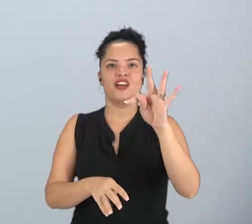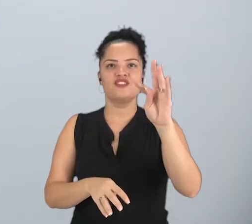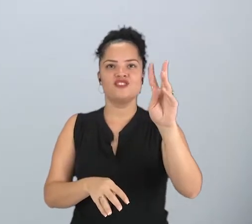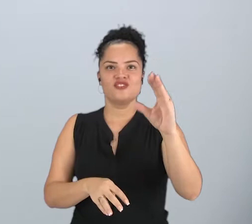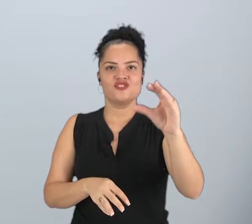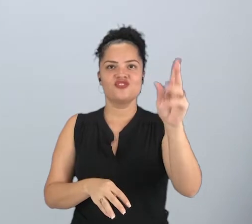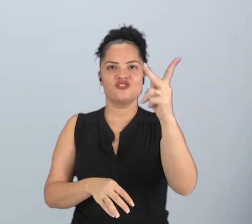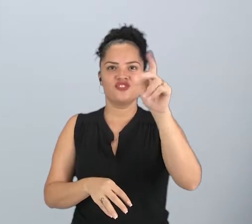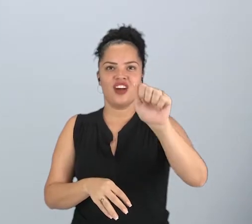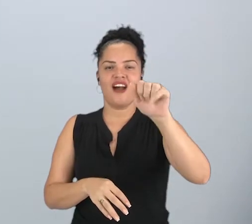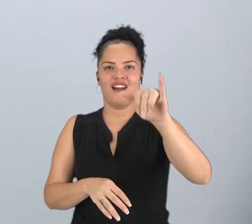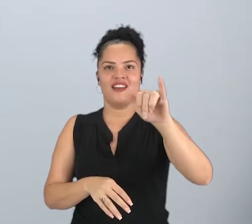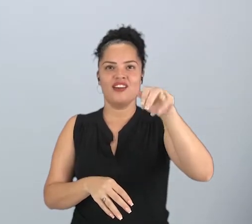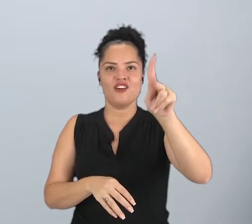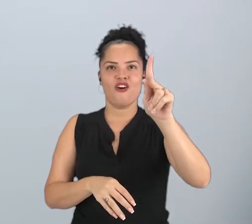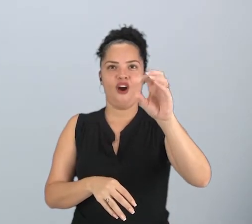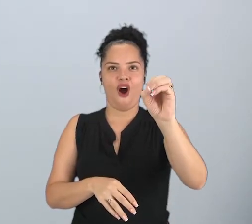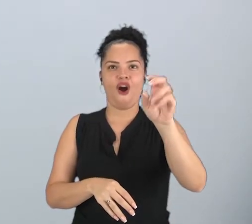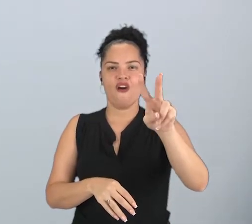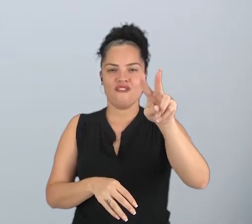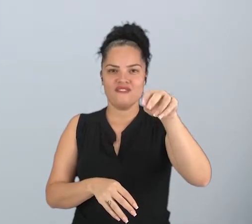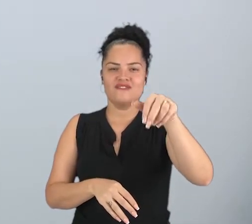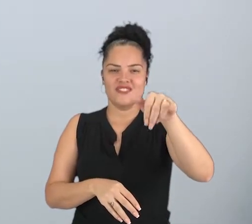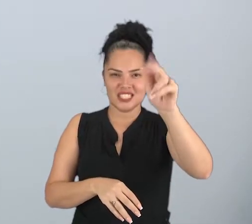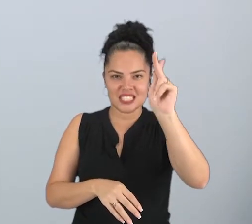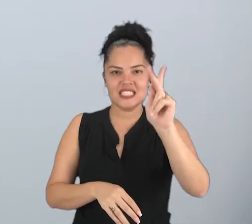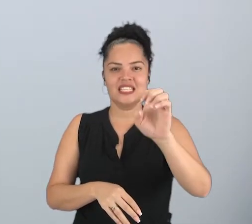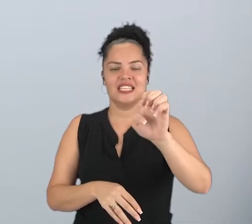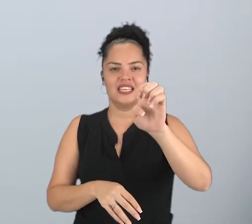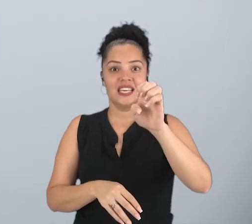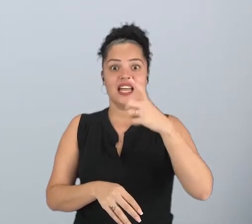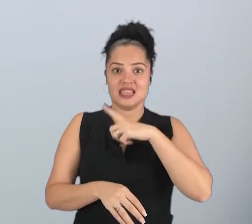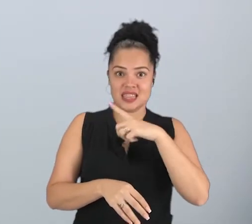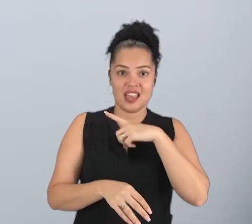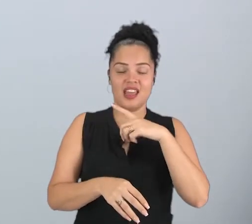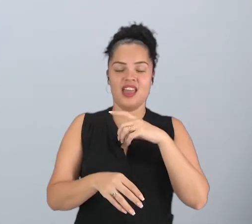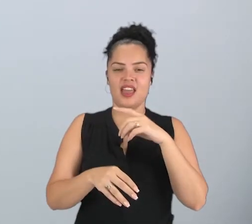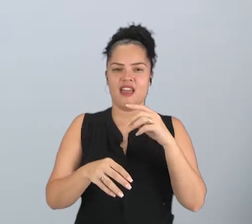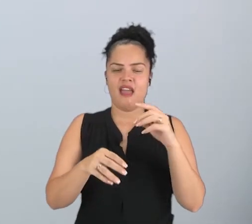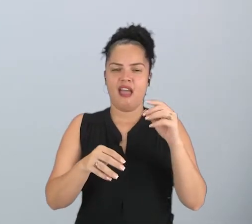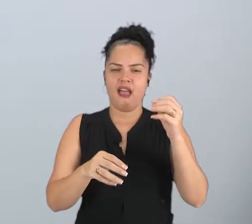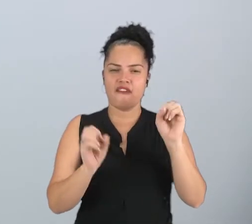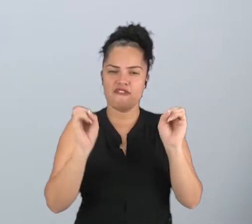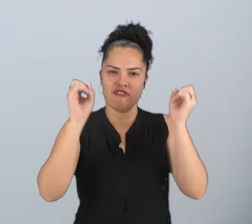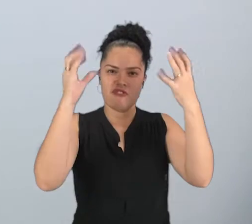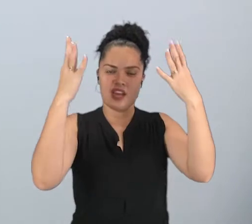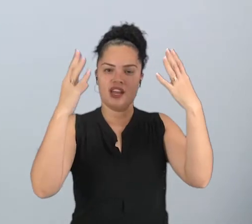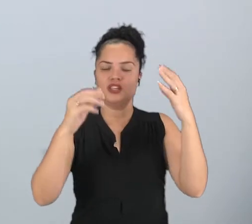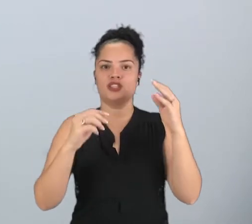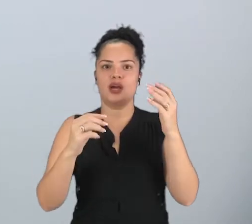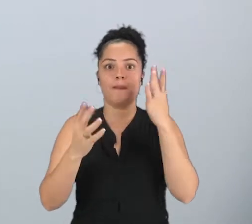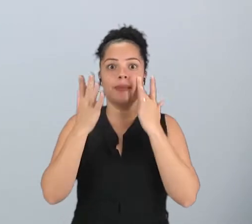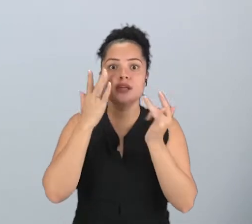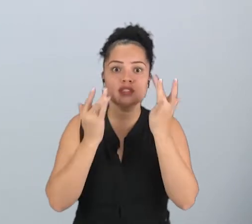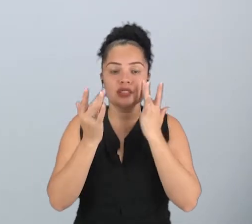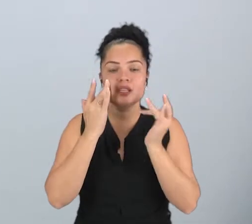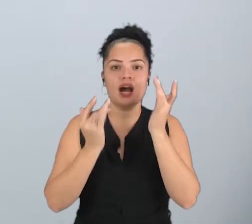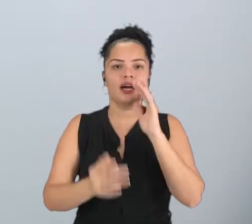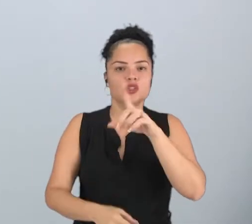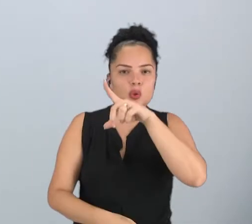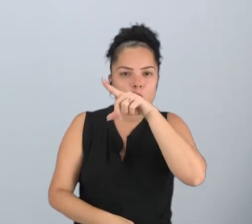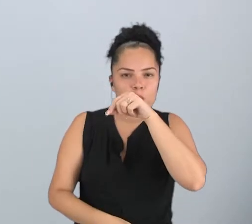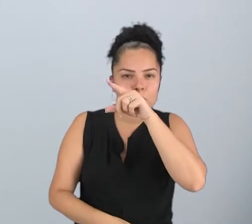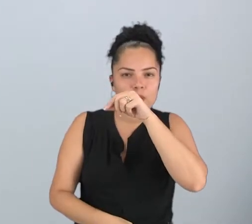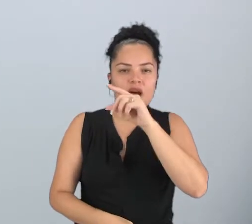um compositor russo, e a gente lembra do Lago dos Cisnes, do Quebra-Nozes, que são balés maravilhosos. Se você não